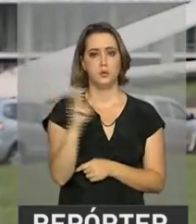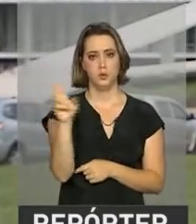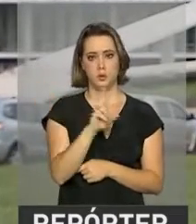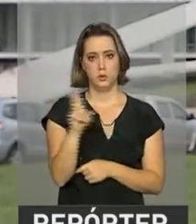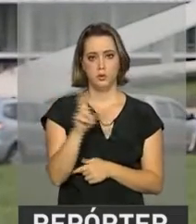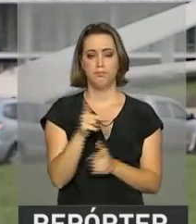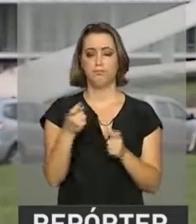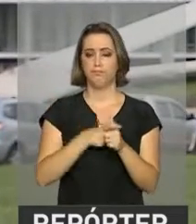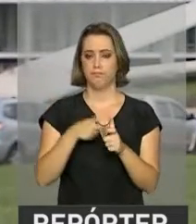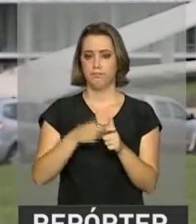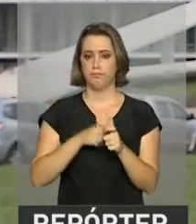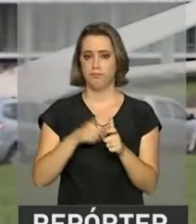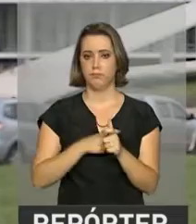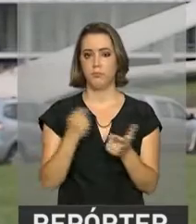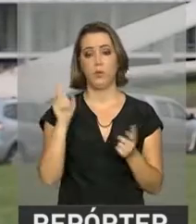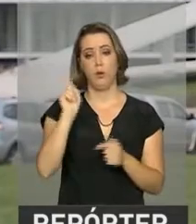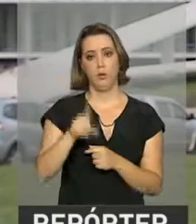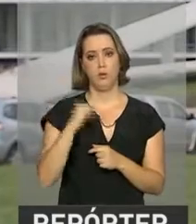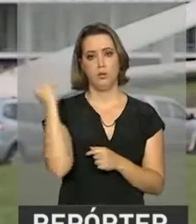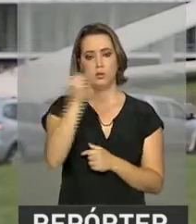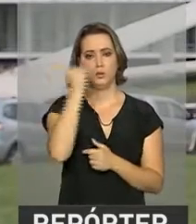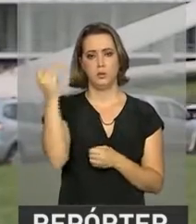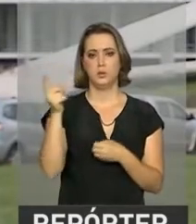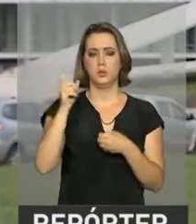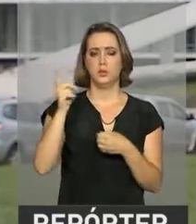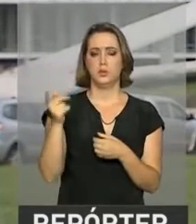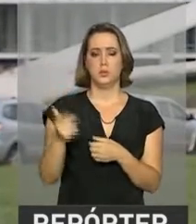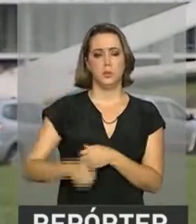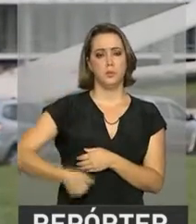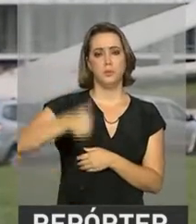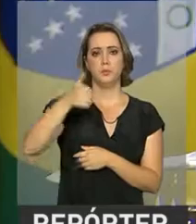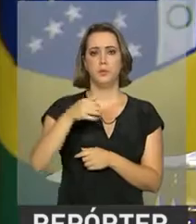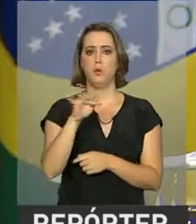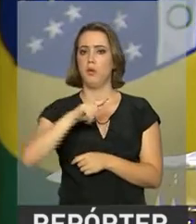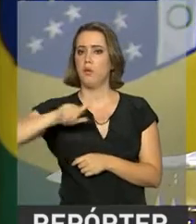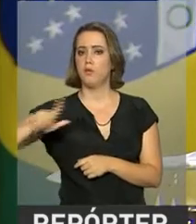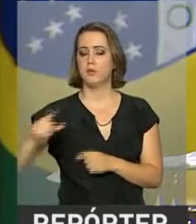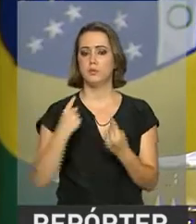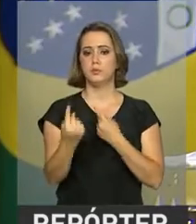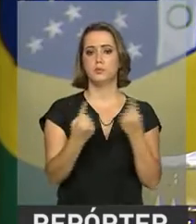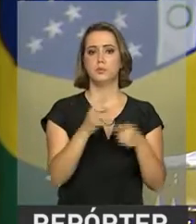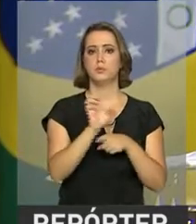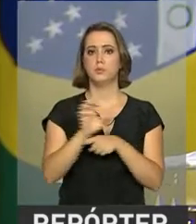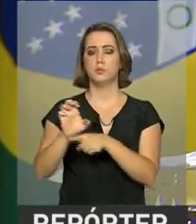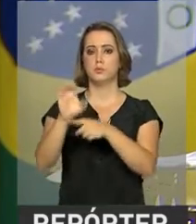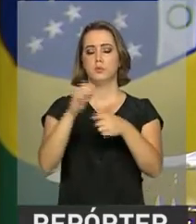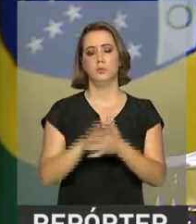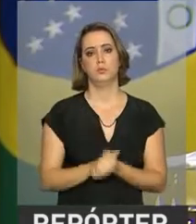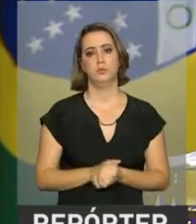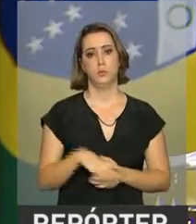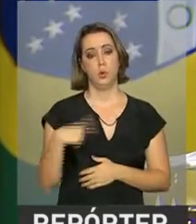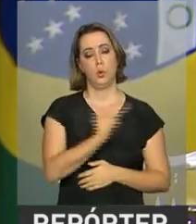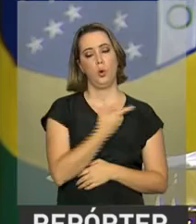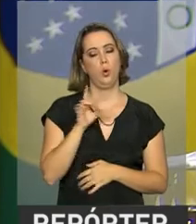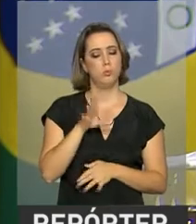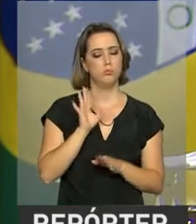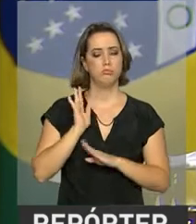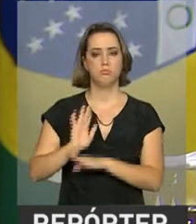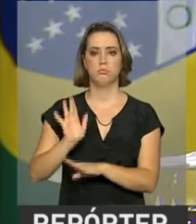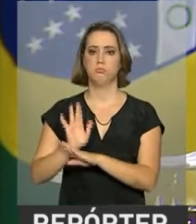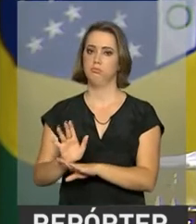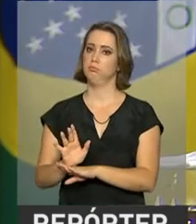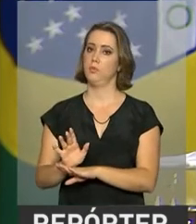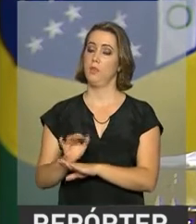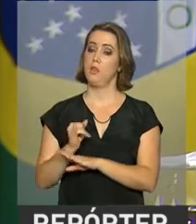passo importante para a consolidação da recuperação fiscal do estado nós só poderemos auxiliar a união federal